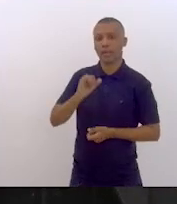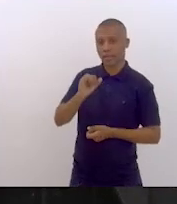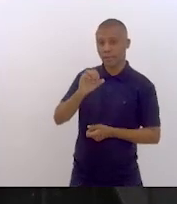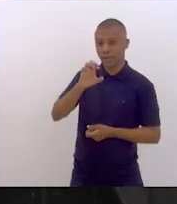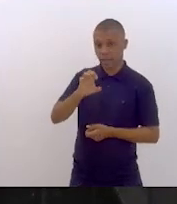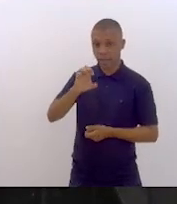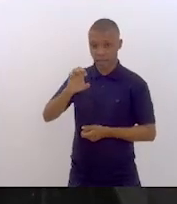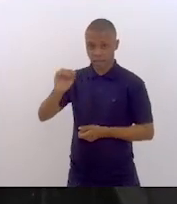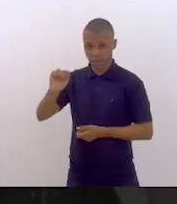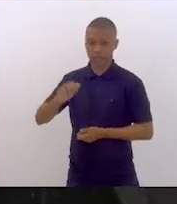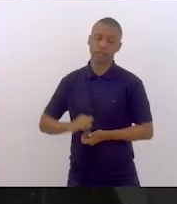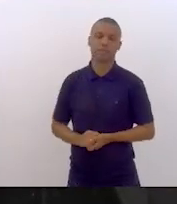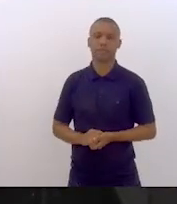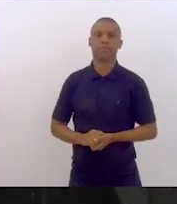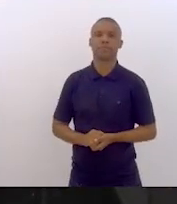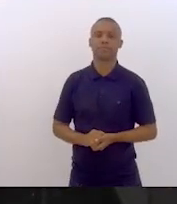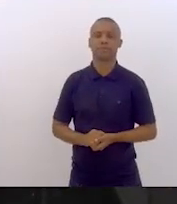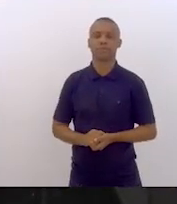a